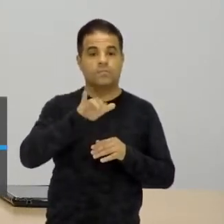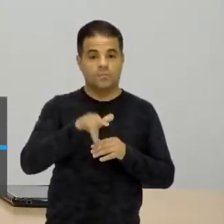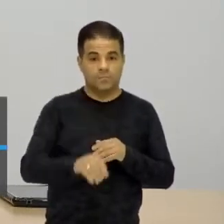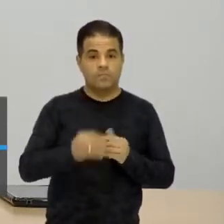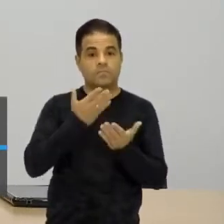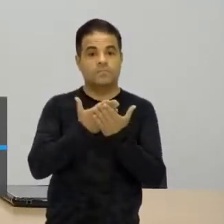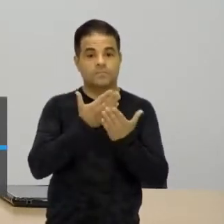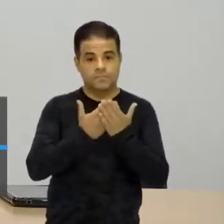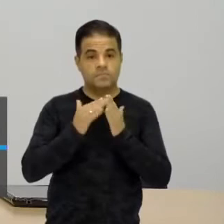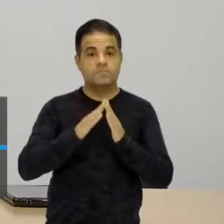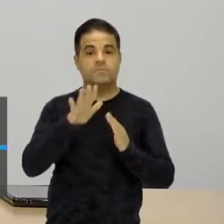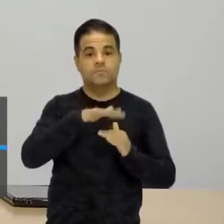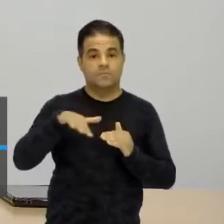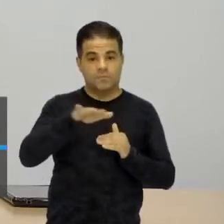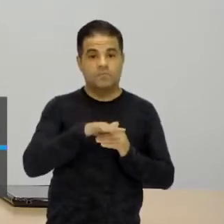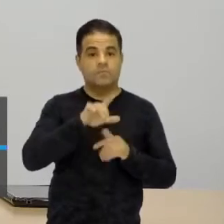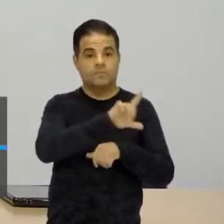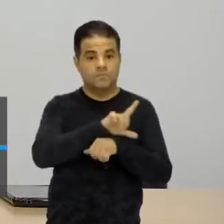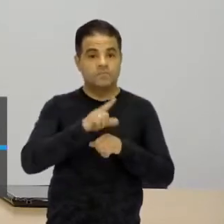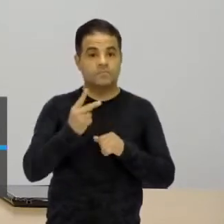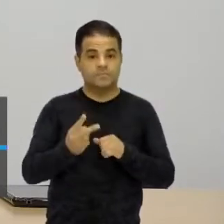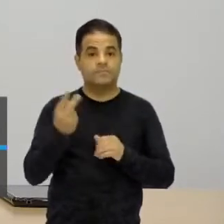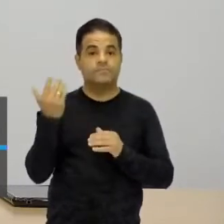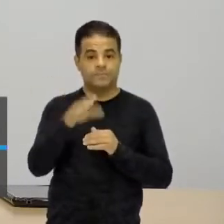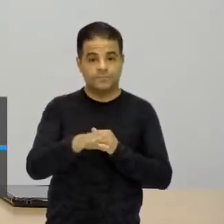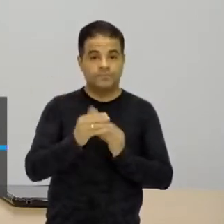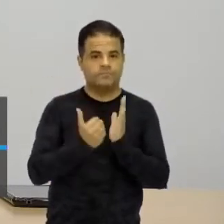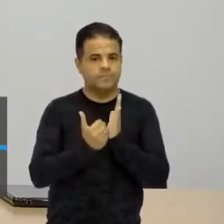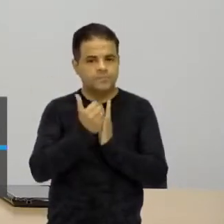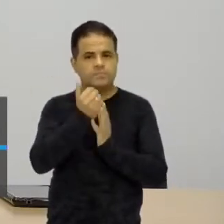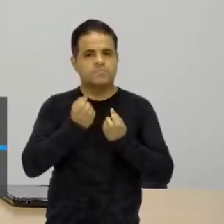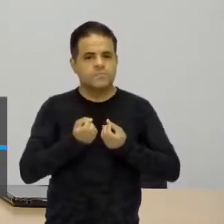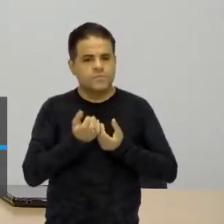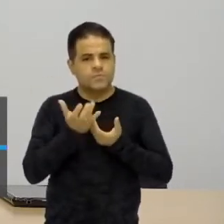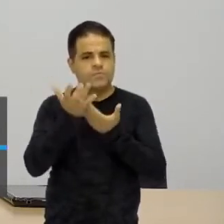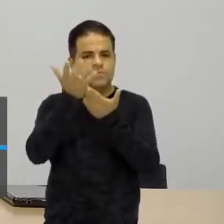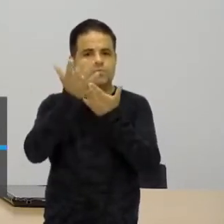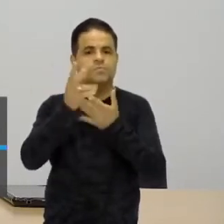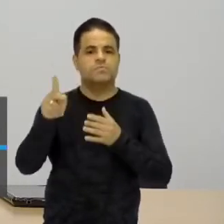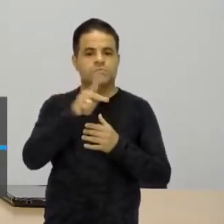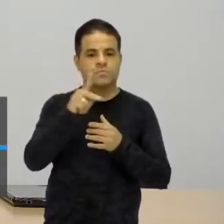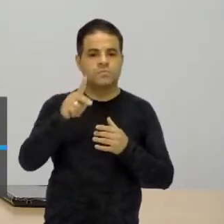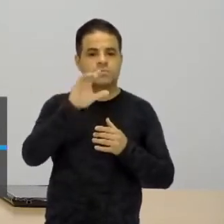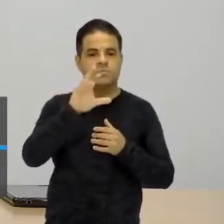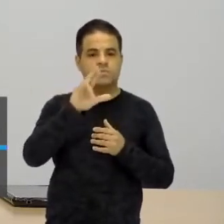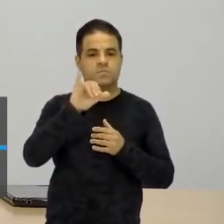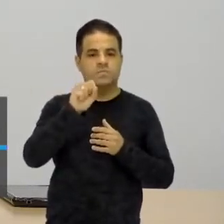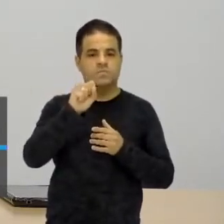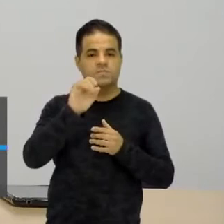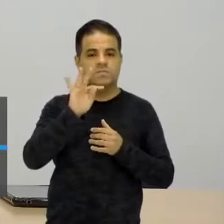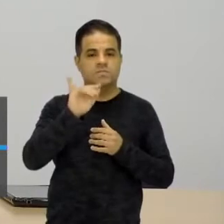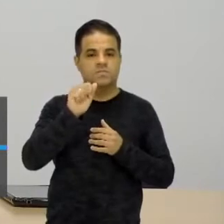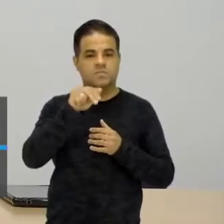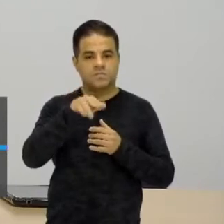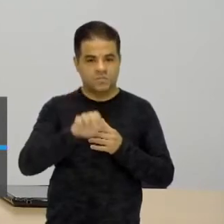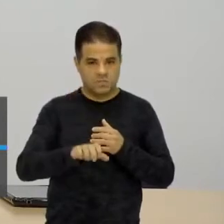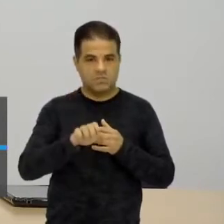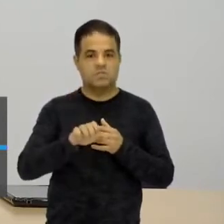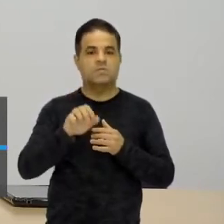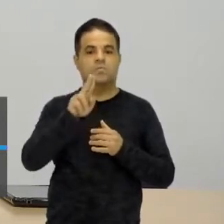da Escola Cândida Rita da Leste 2, ele colocou excesso de gases. Já a Procristiane, que é da